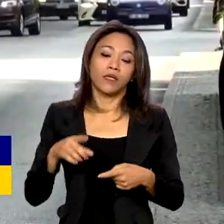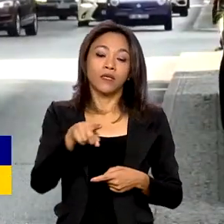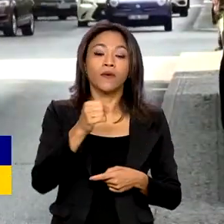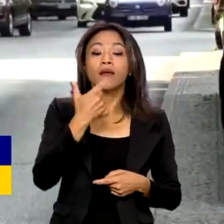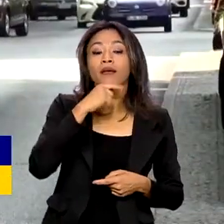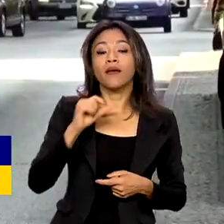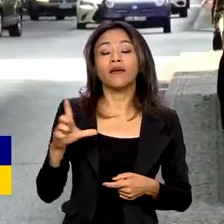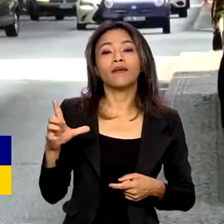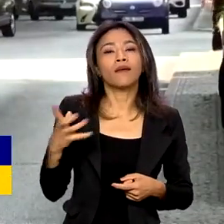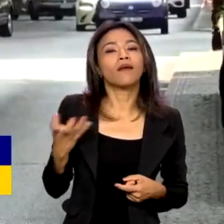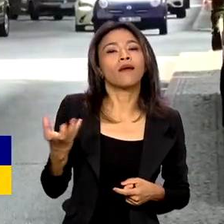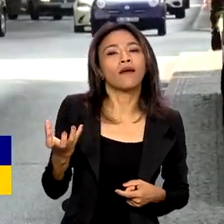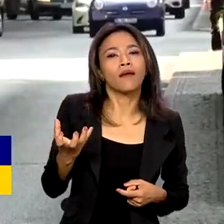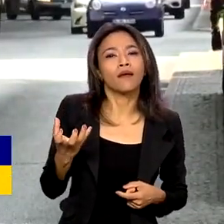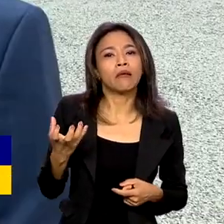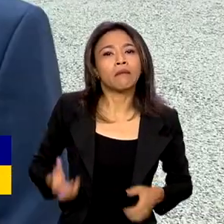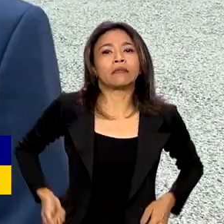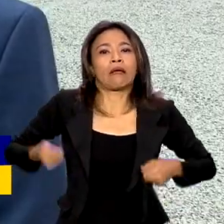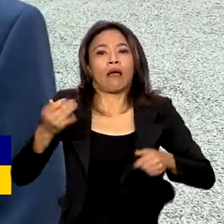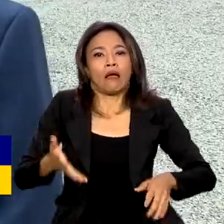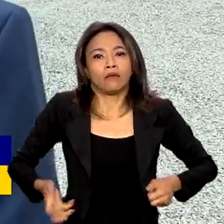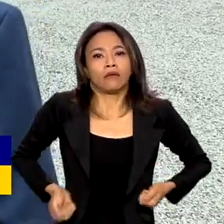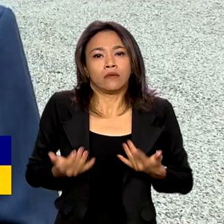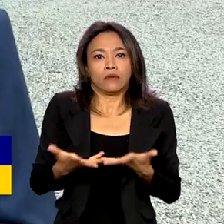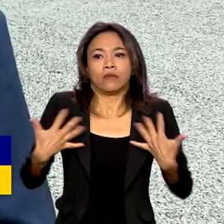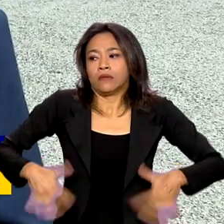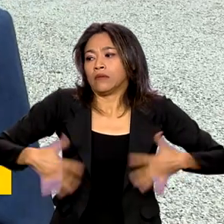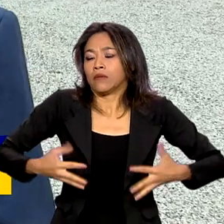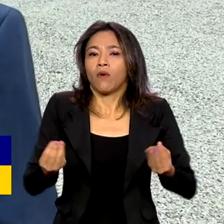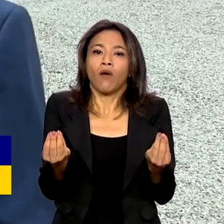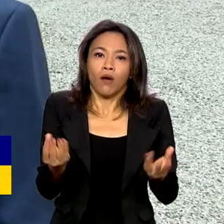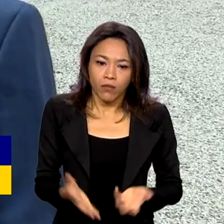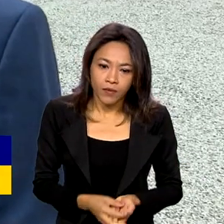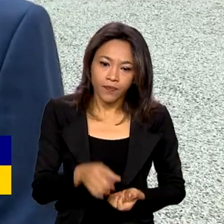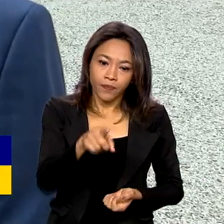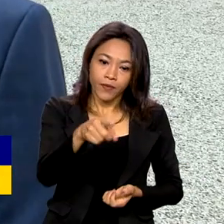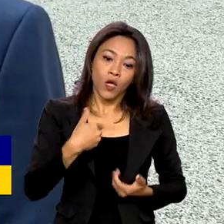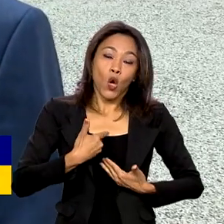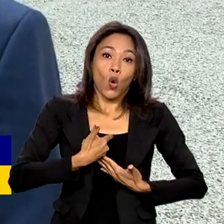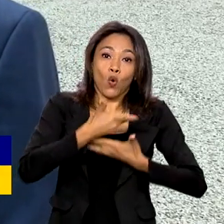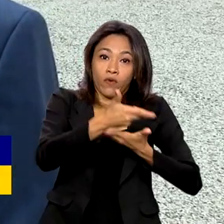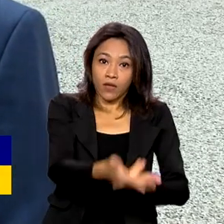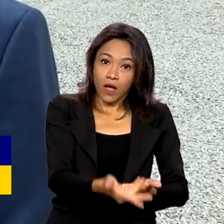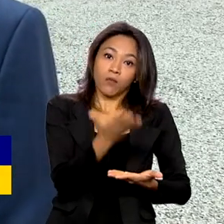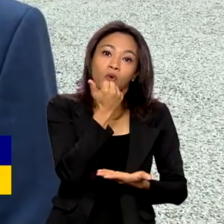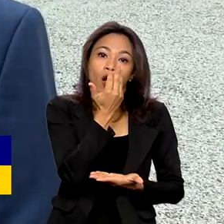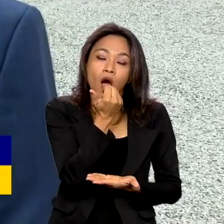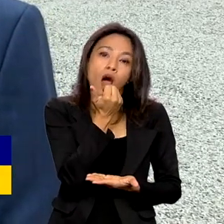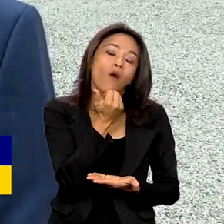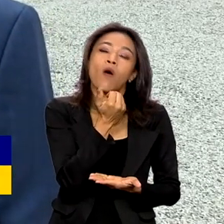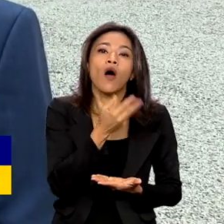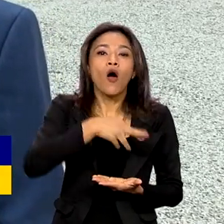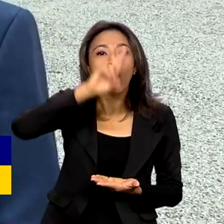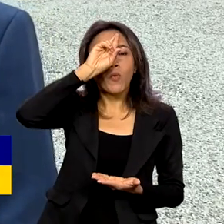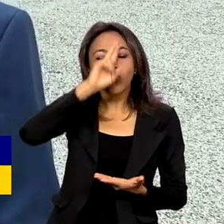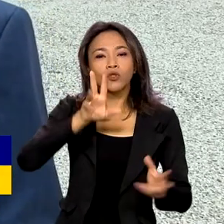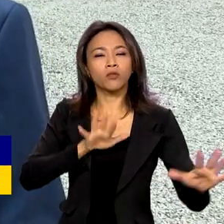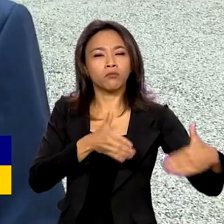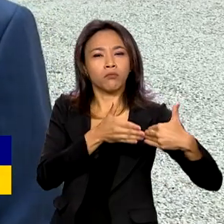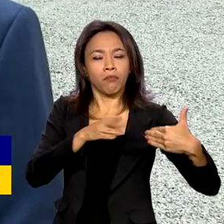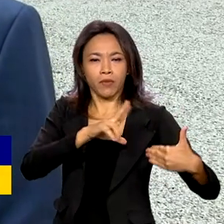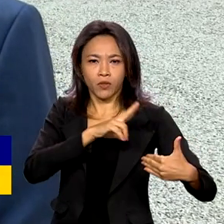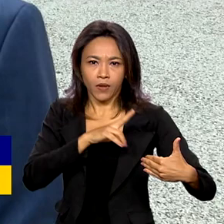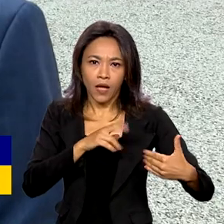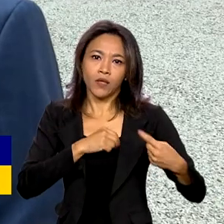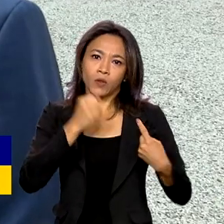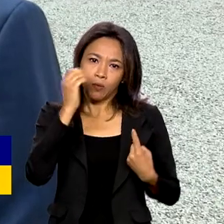tem apetite para mais despesas? No meio disso tudo, ser convidado para um almoço privado com o presidente da França é uma prova do prestígio de Lula,